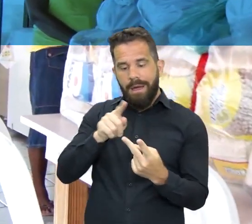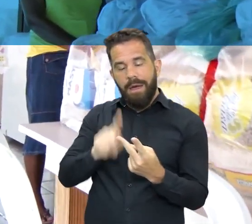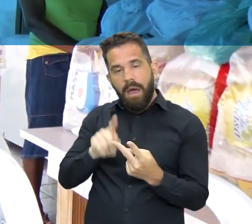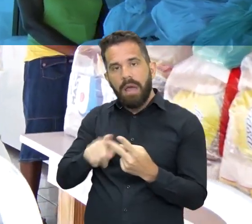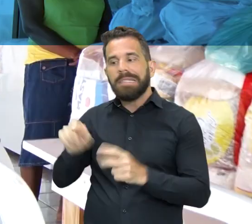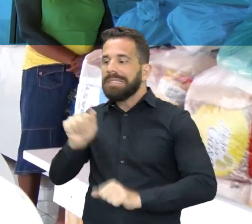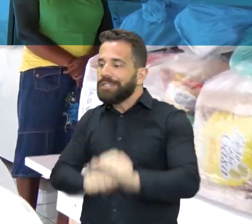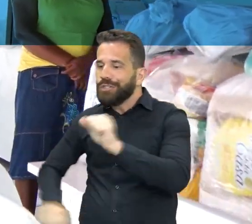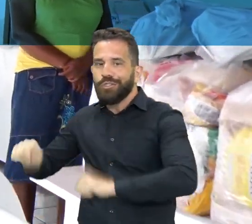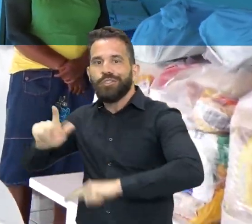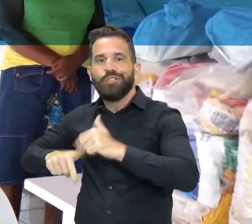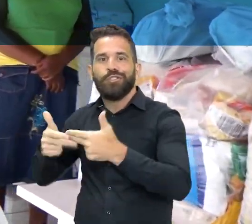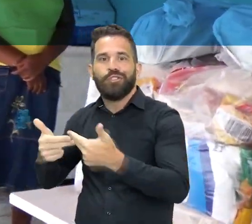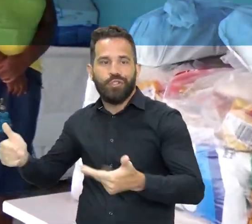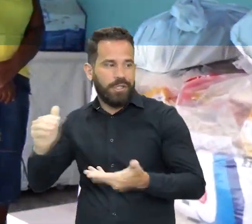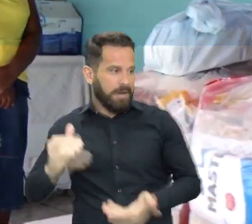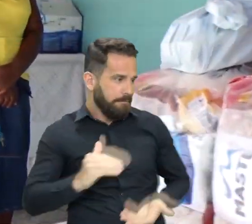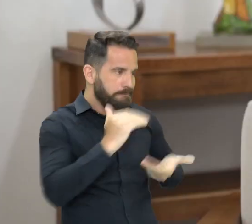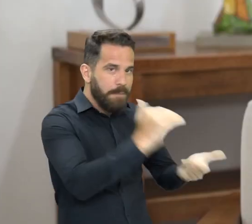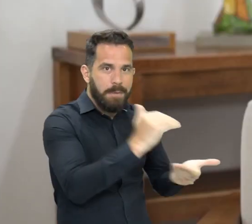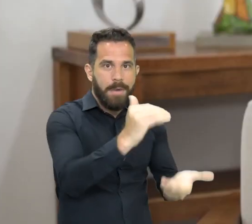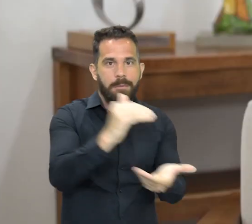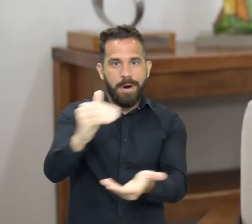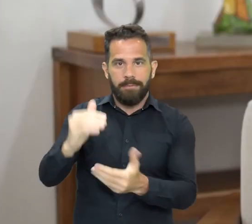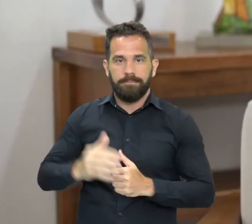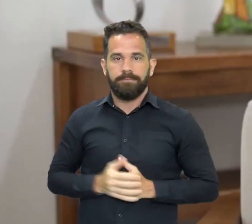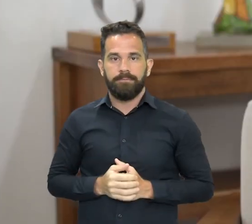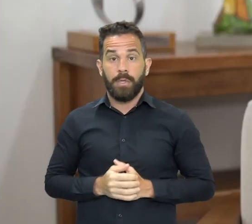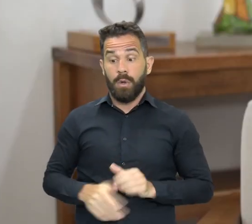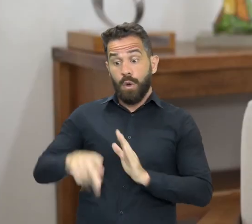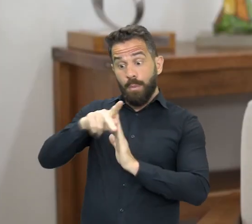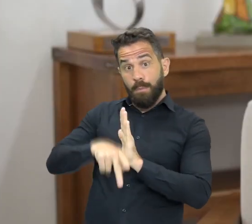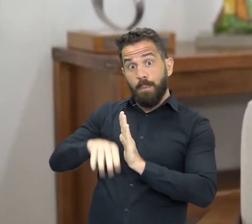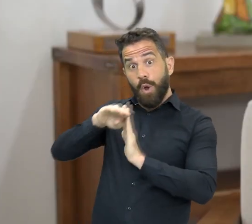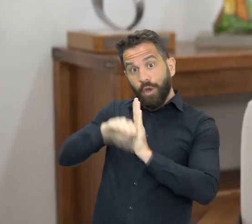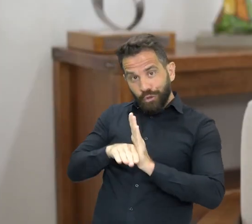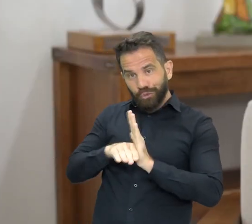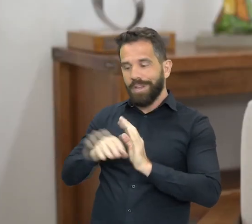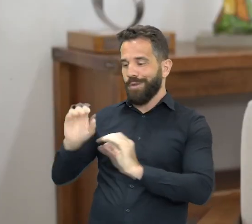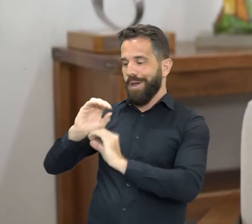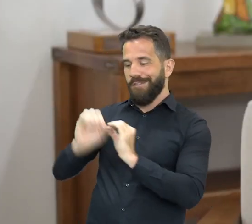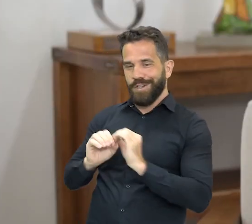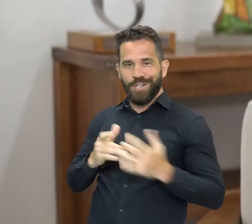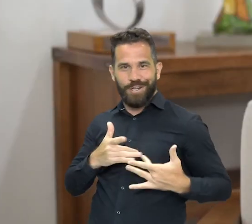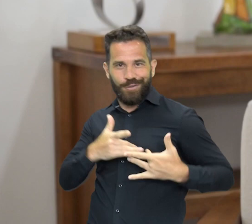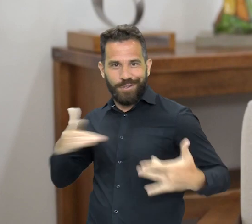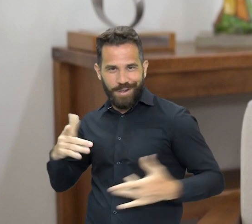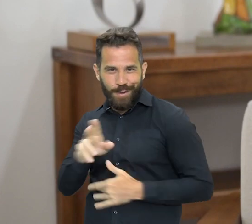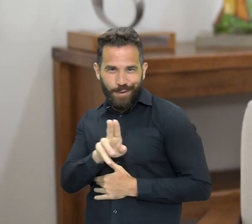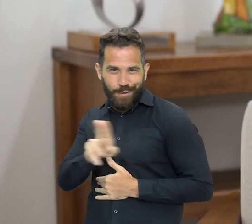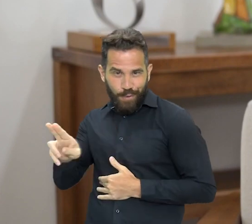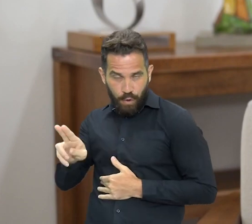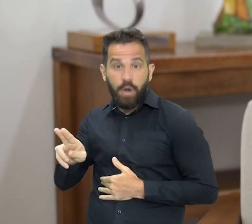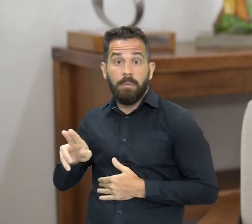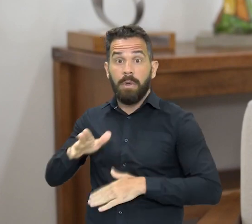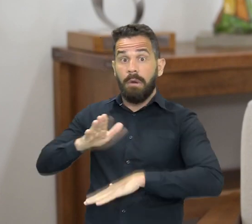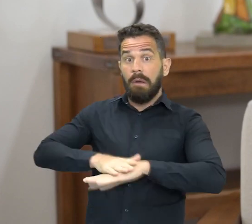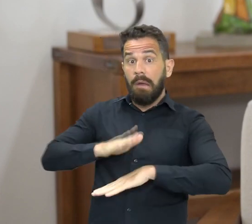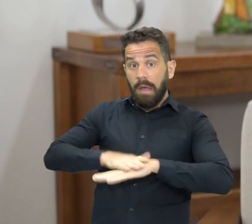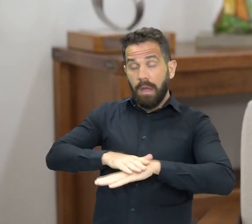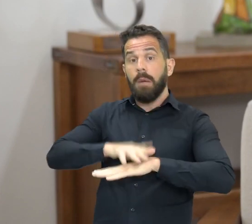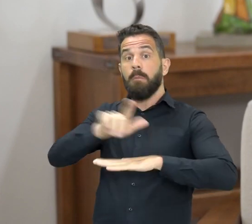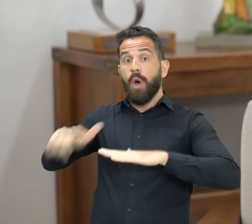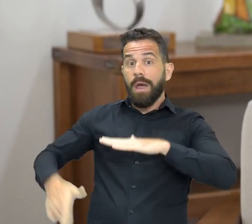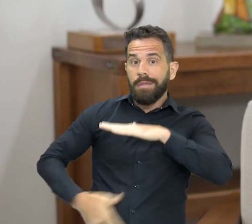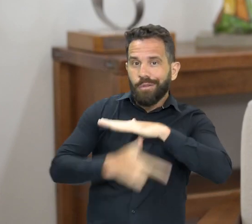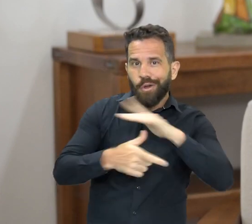o projeto UFG Solidária. A UFG Solidária, então, ele partiu do interesse, alavancado pela Pró-Reitoria de